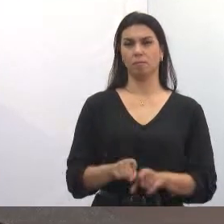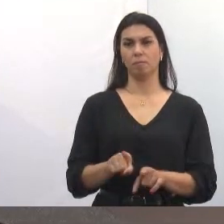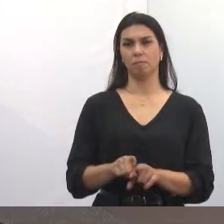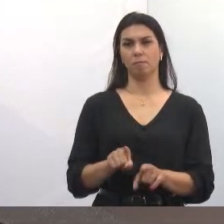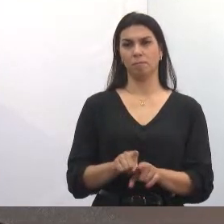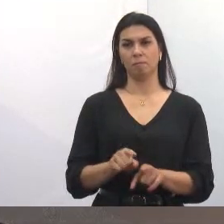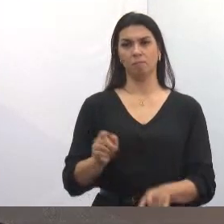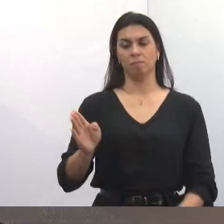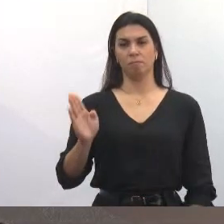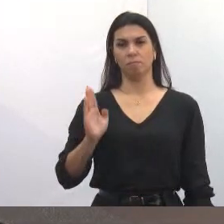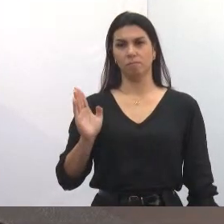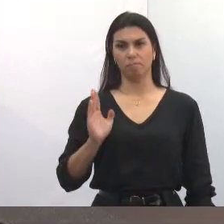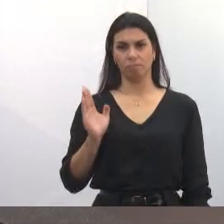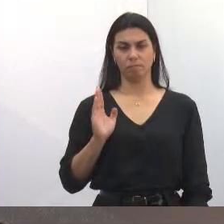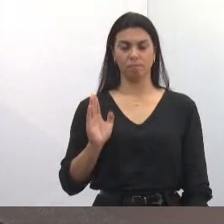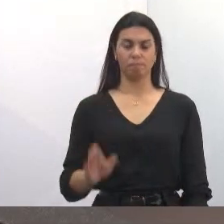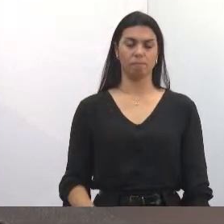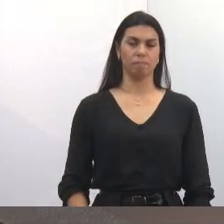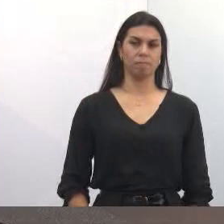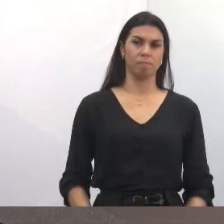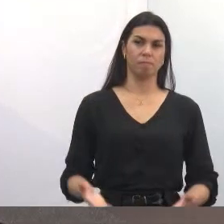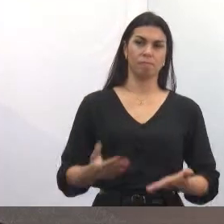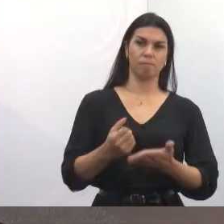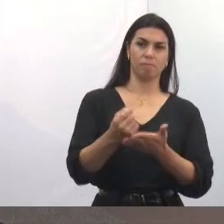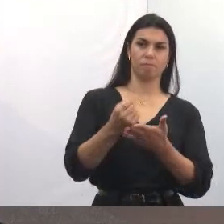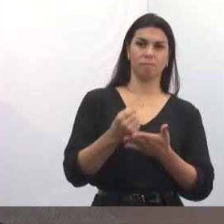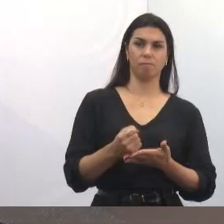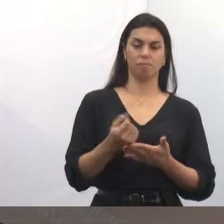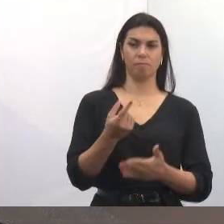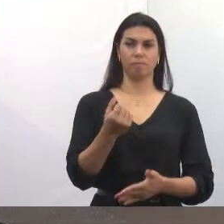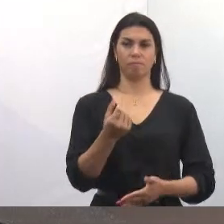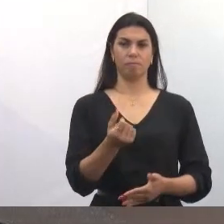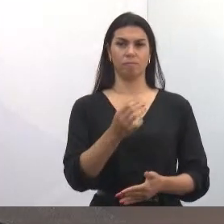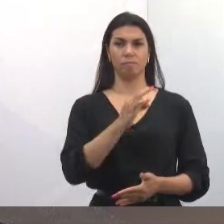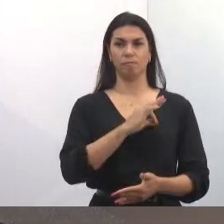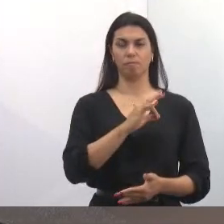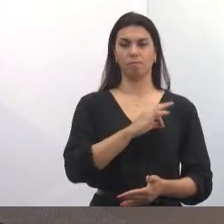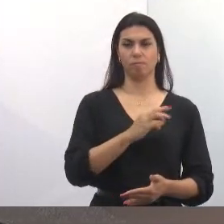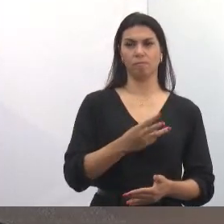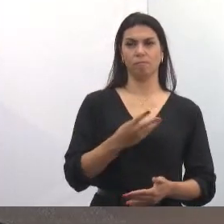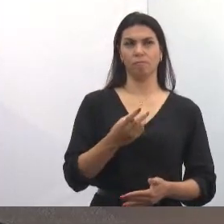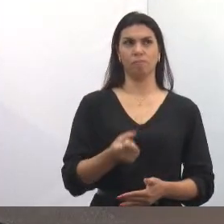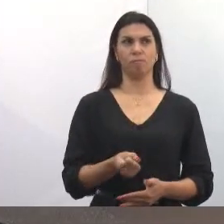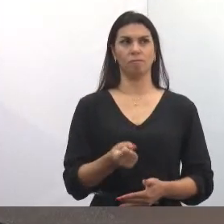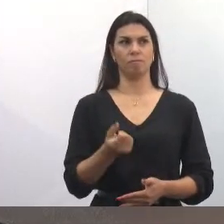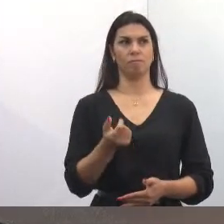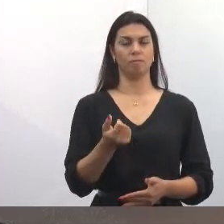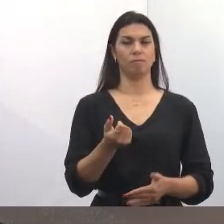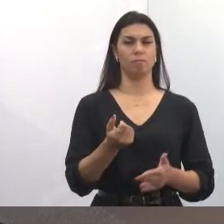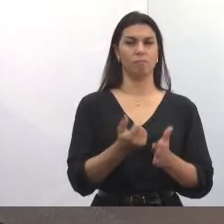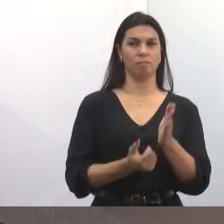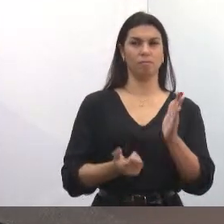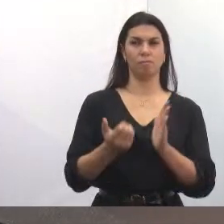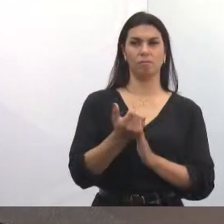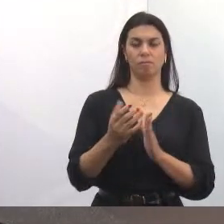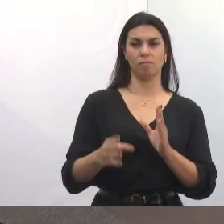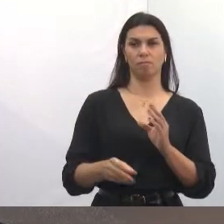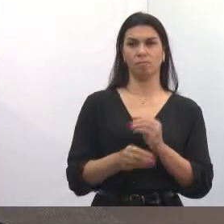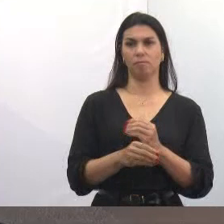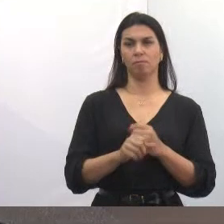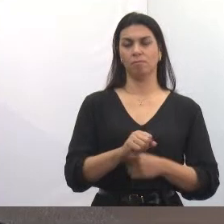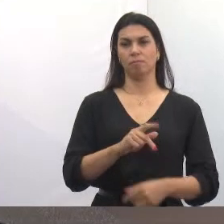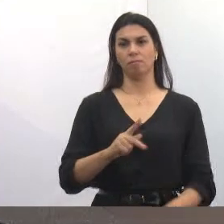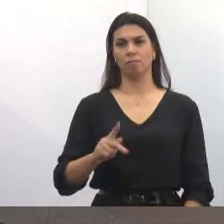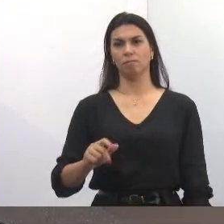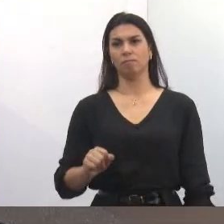mínimos projetados atualmente trazidos, o valor apresentados perfazem os seguintes montantes: